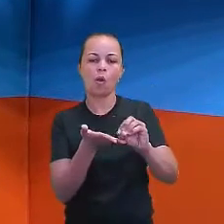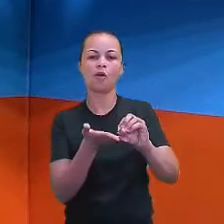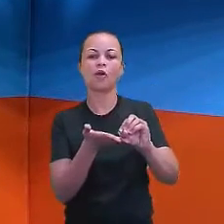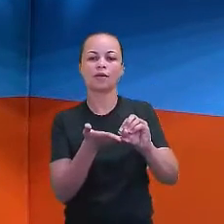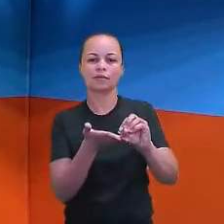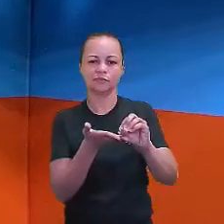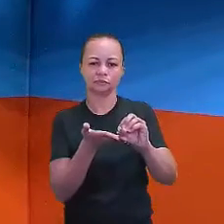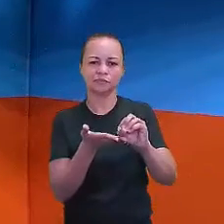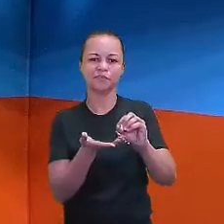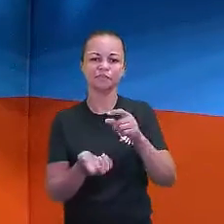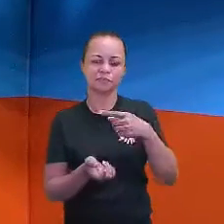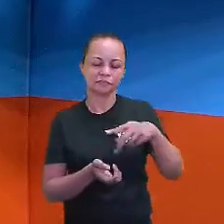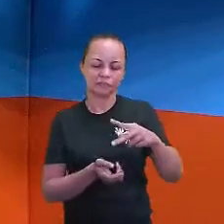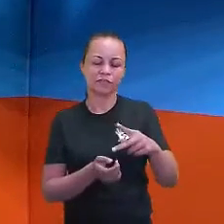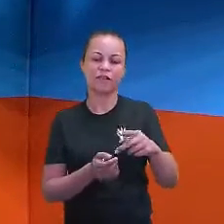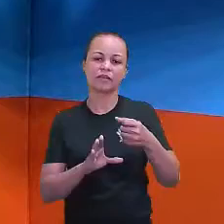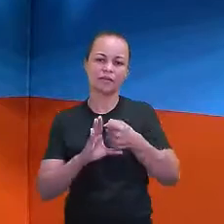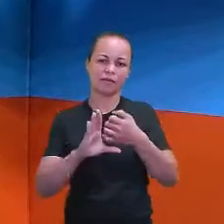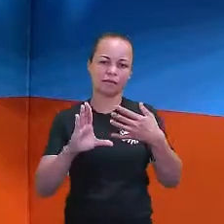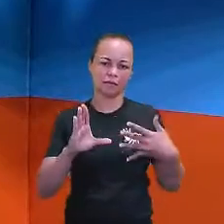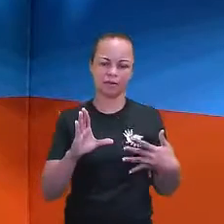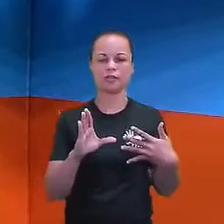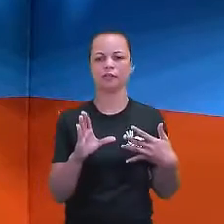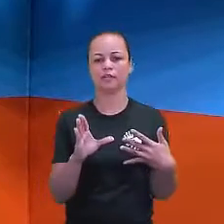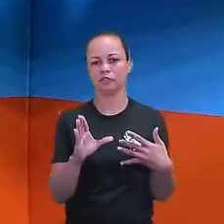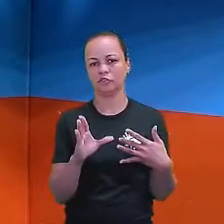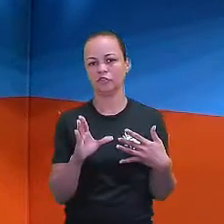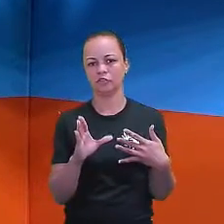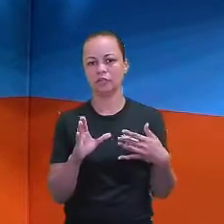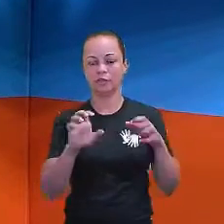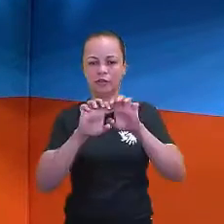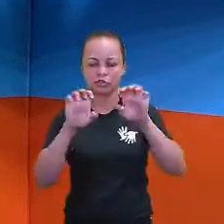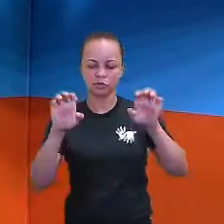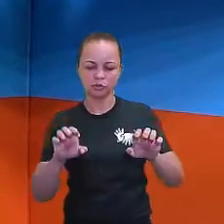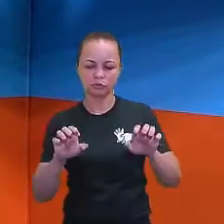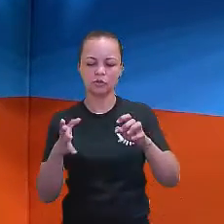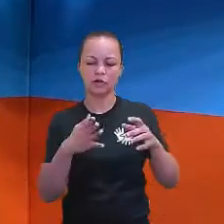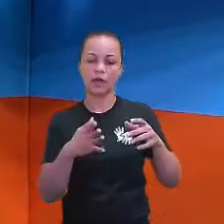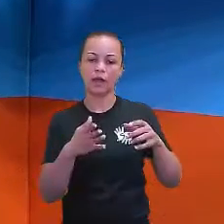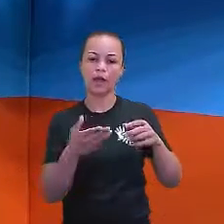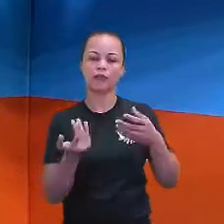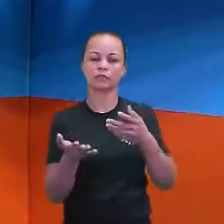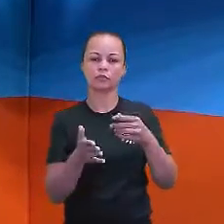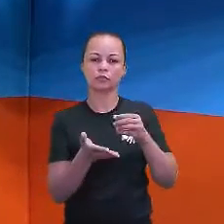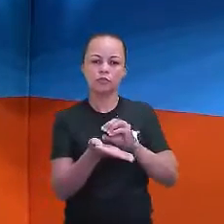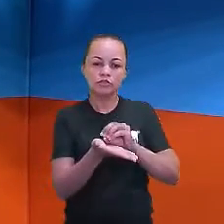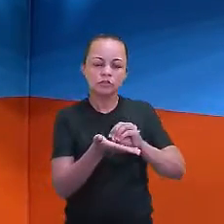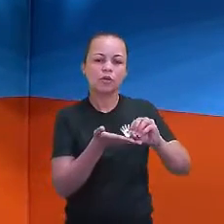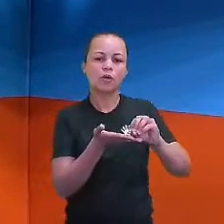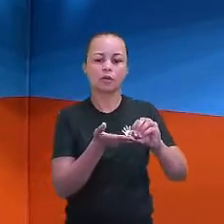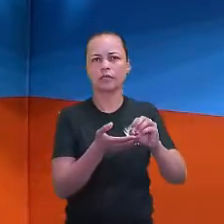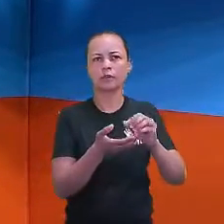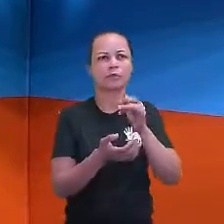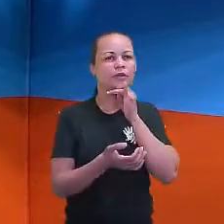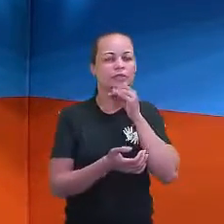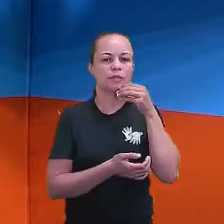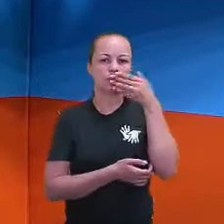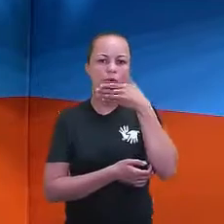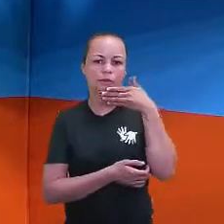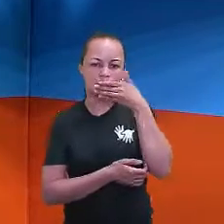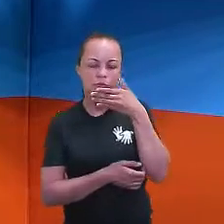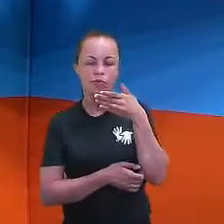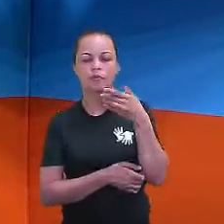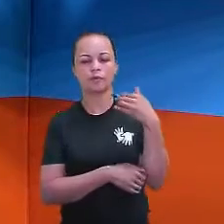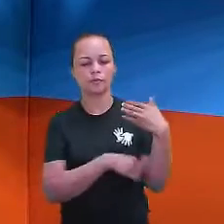que vai ter essa estruturação, essa característica para estruturar aquela substância orgânica, como por exemplo o açúcar, que vai ser usado para a produção